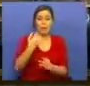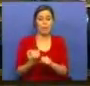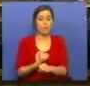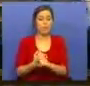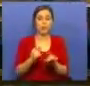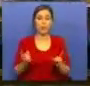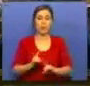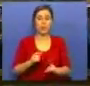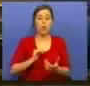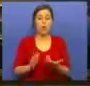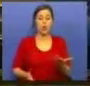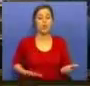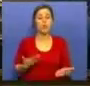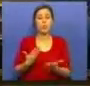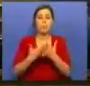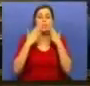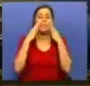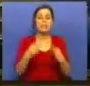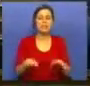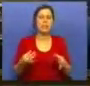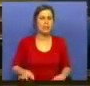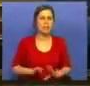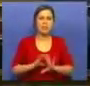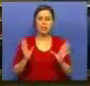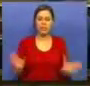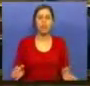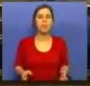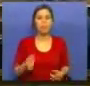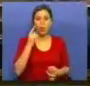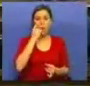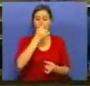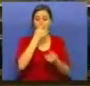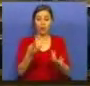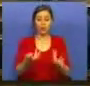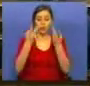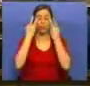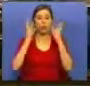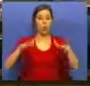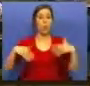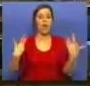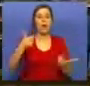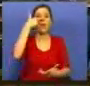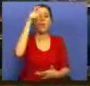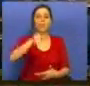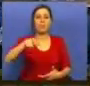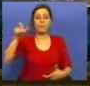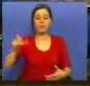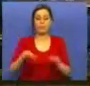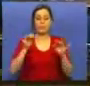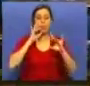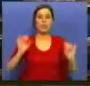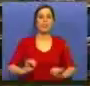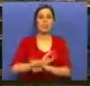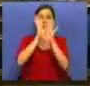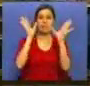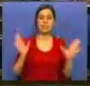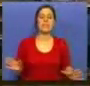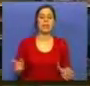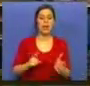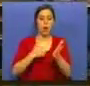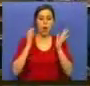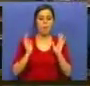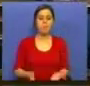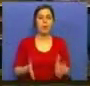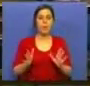função. Propomos esta coisa simplicíssima, que entra pelos olhos dentro de qualquer cidadão, medianamente esclarecido, e que não